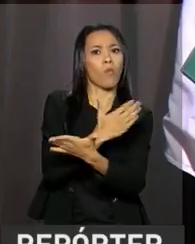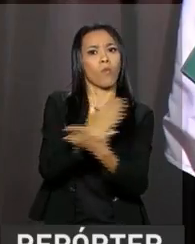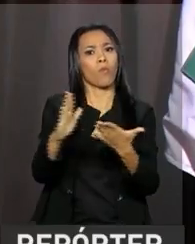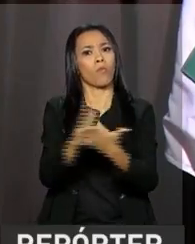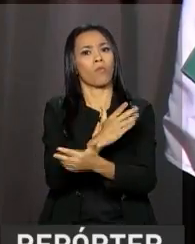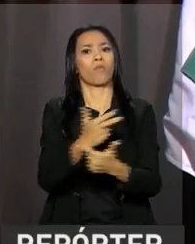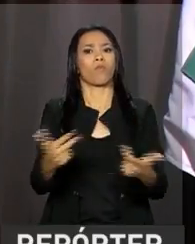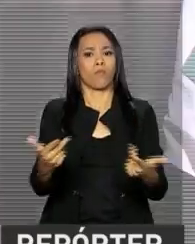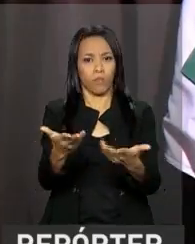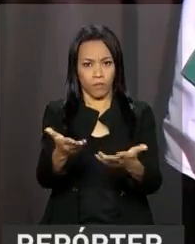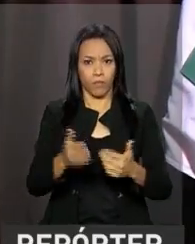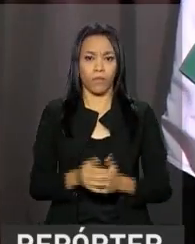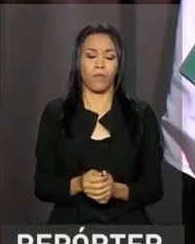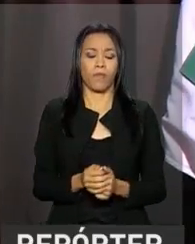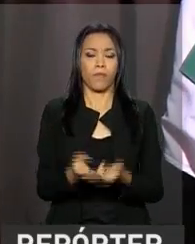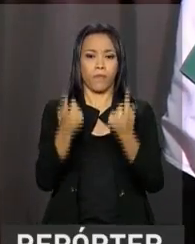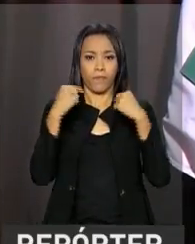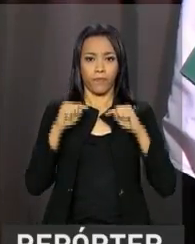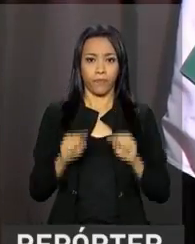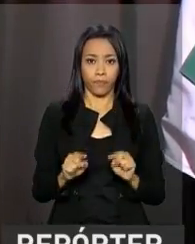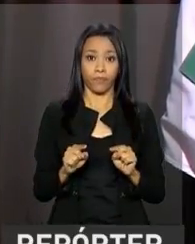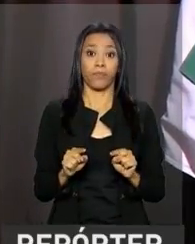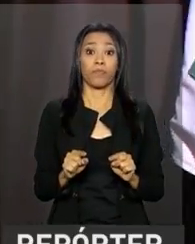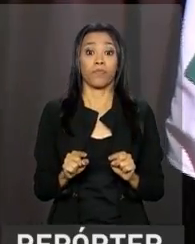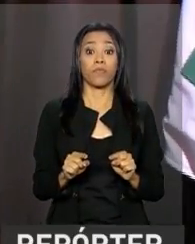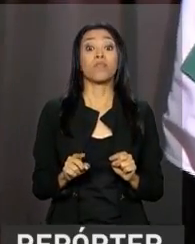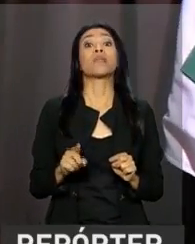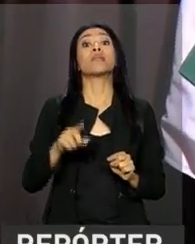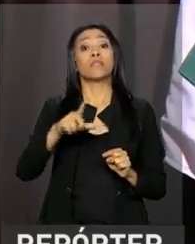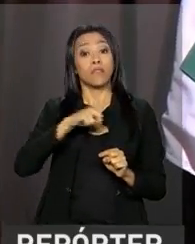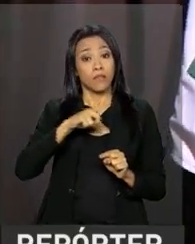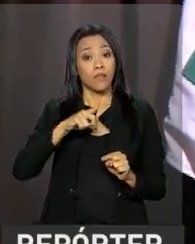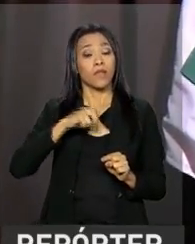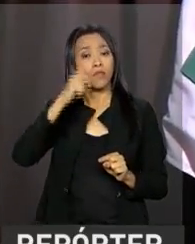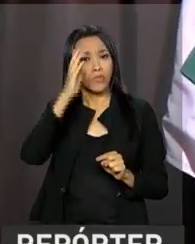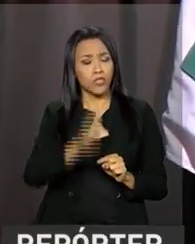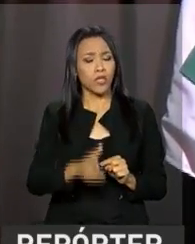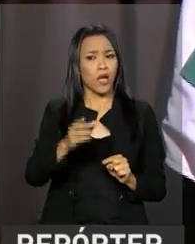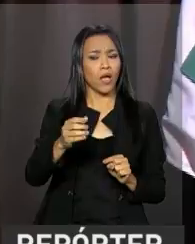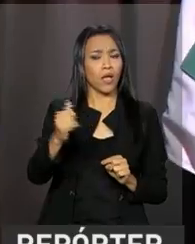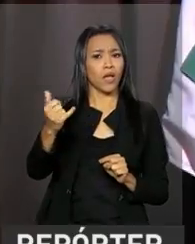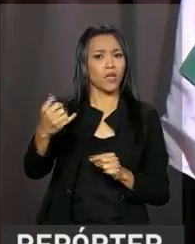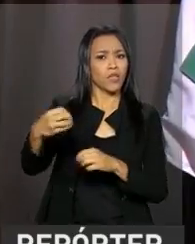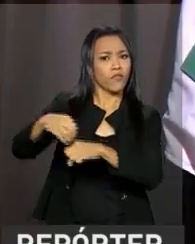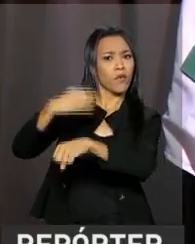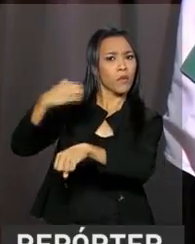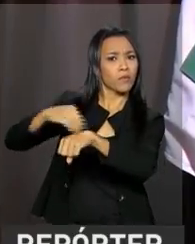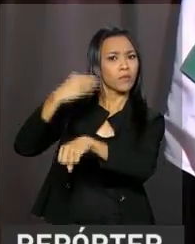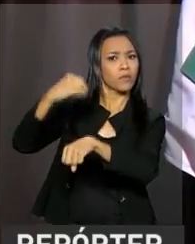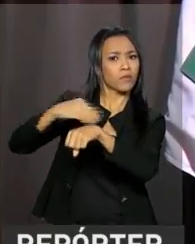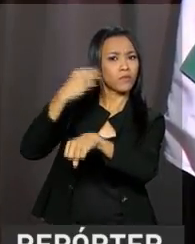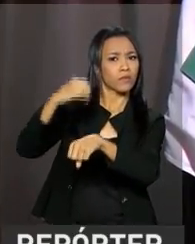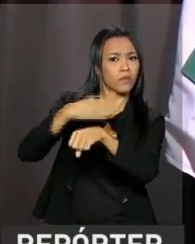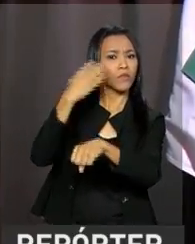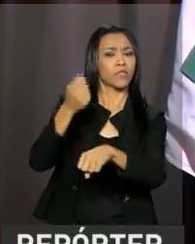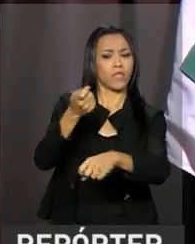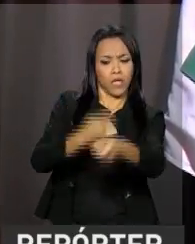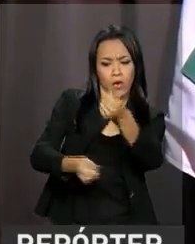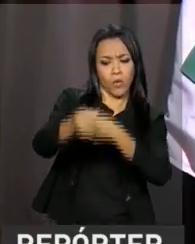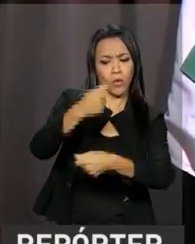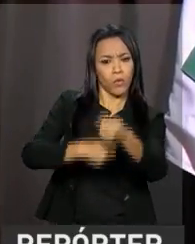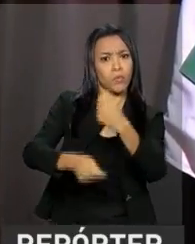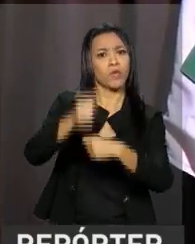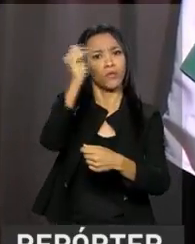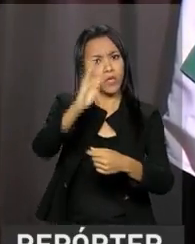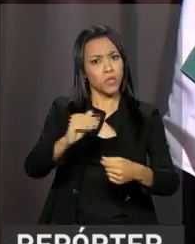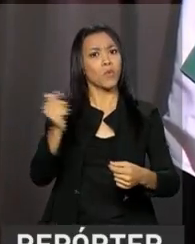diversas naturezas. Nós já vemos sinais concretos de que a economia brasileira não só voltou a crescer, voltou